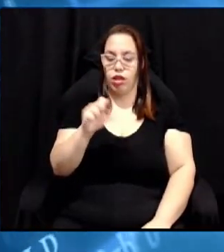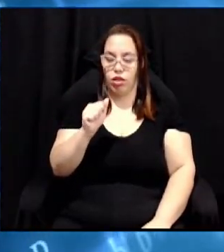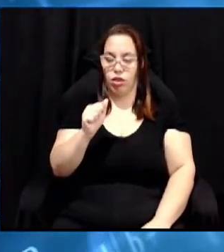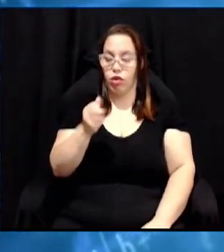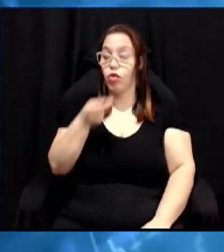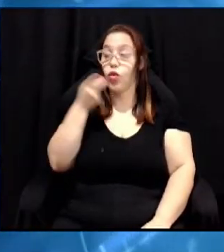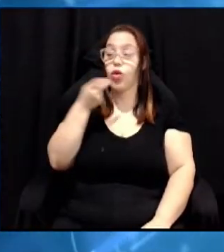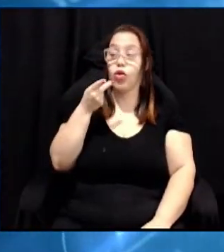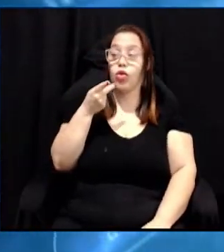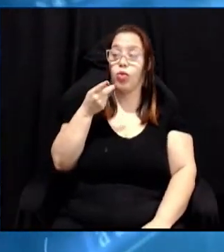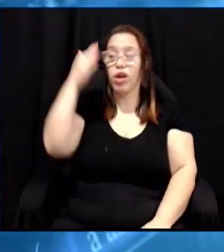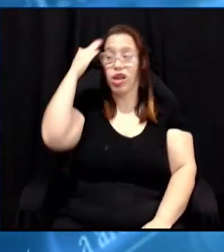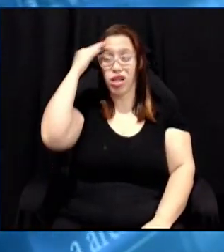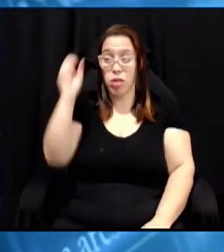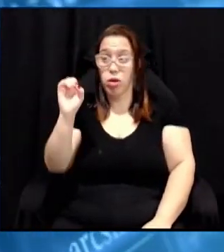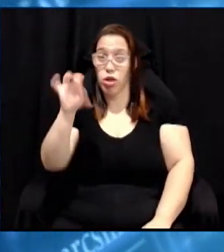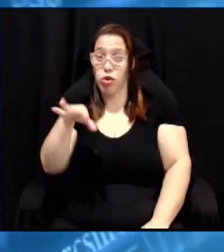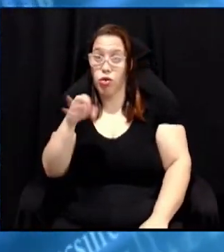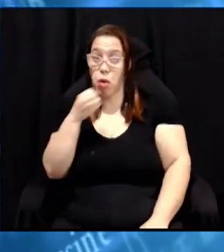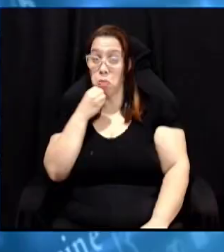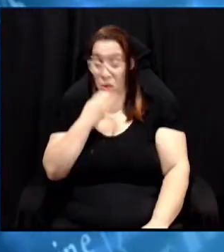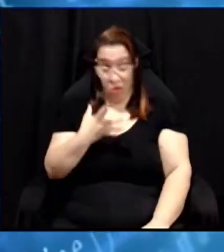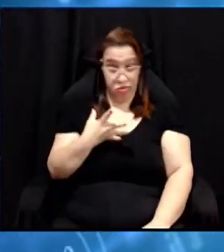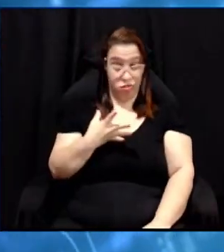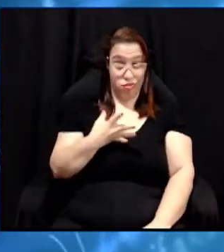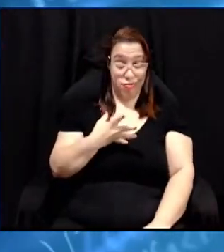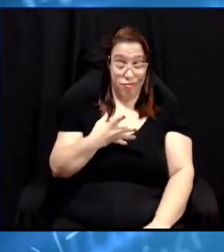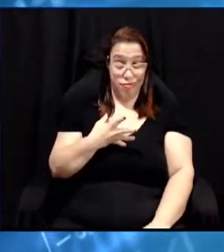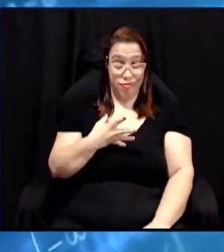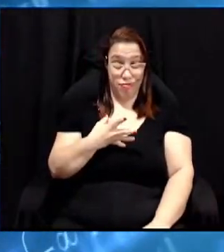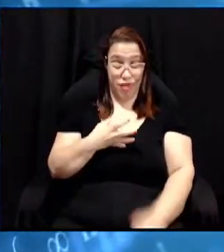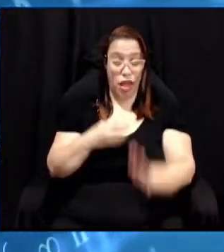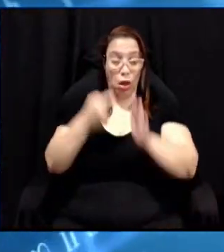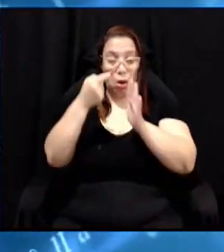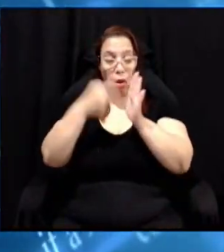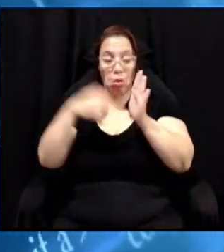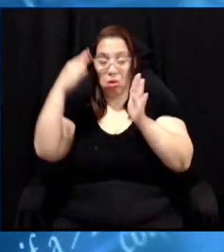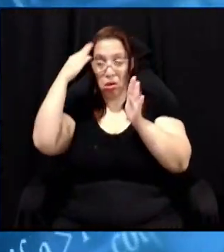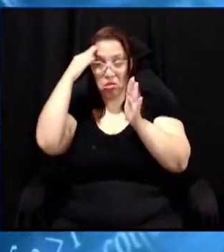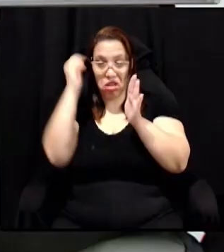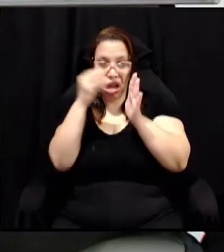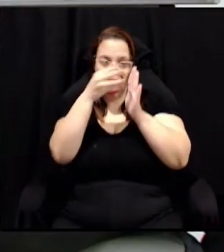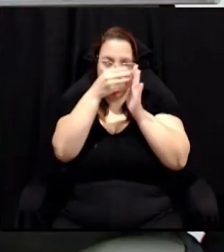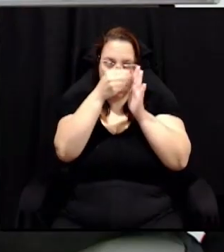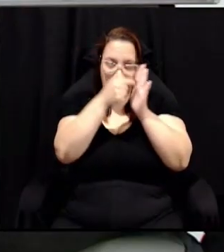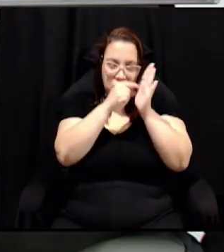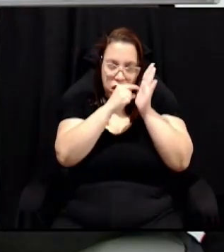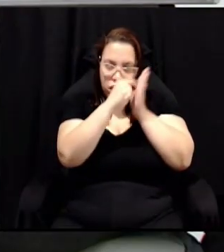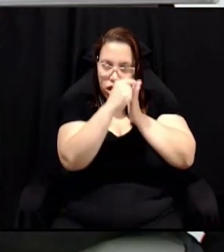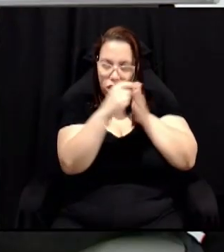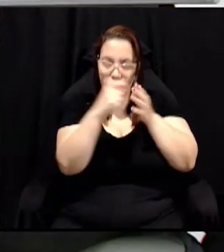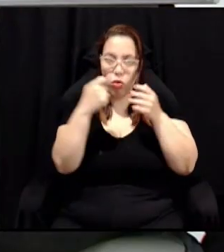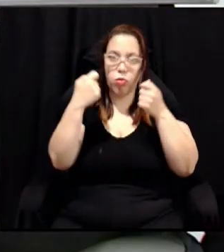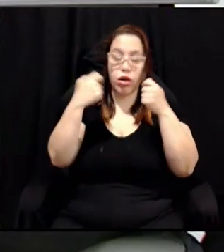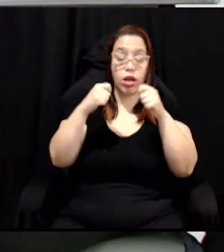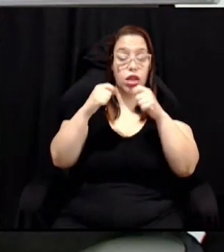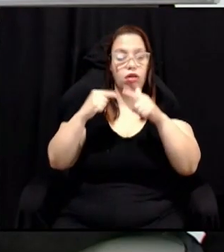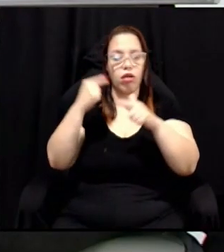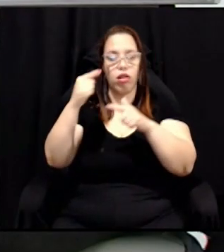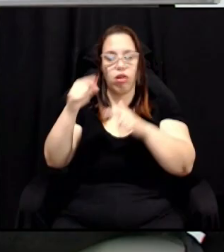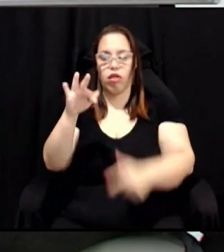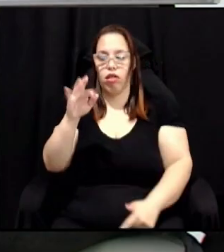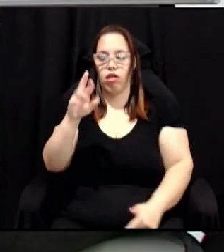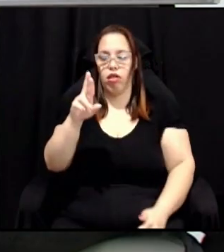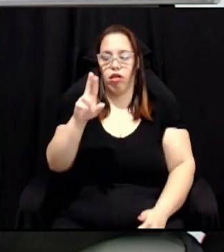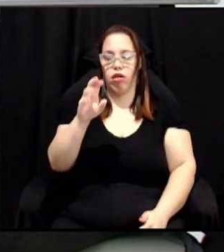só é suficiente? Será que se eu sei a fórmula, eu sei como aplicar ela? Não sei. Eu preciso, além de saber a fórmula, saber como